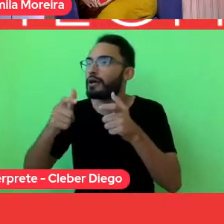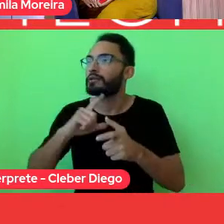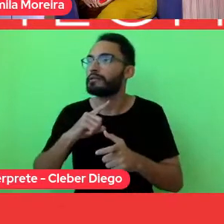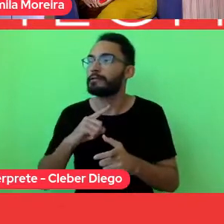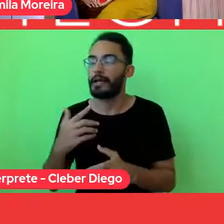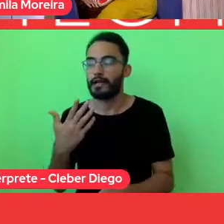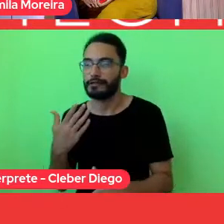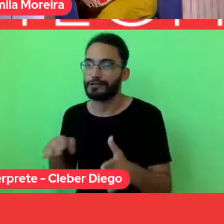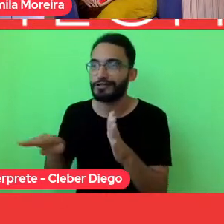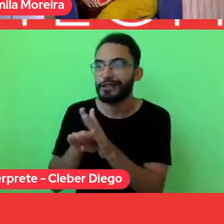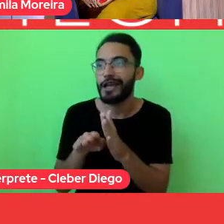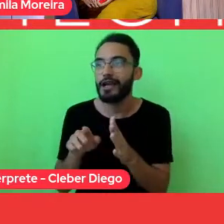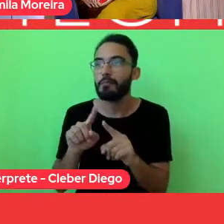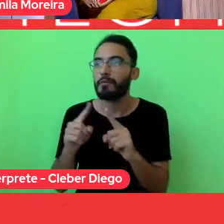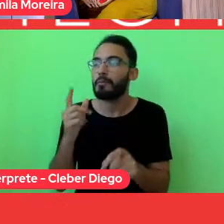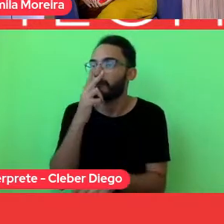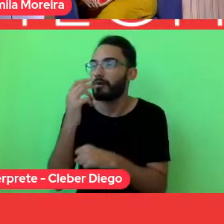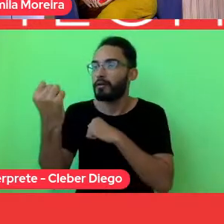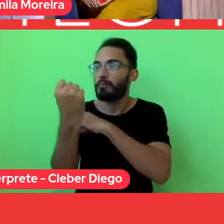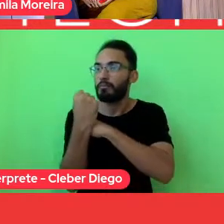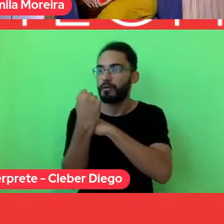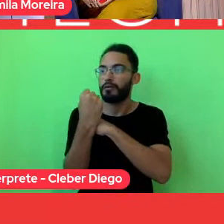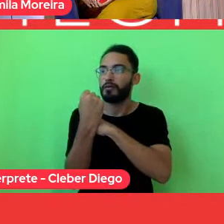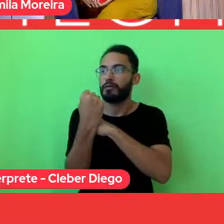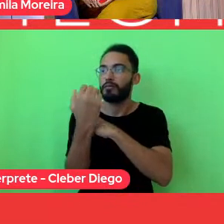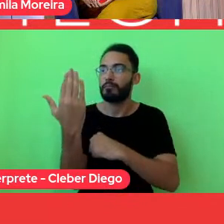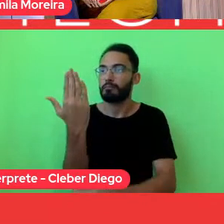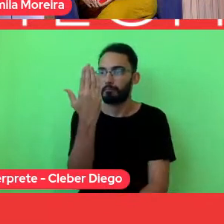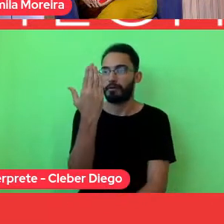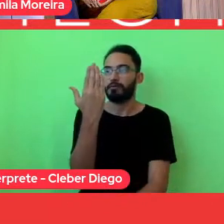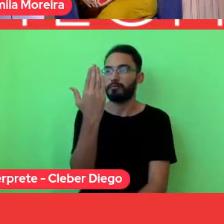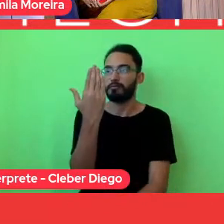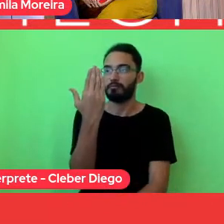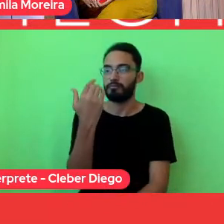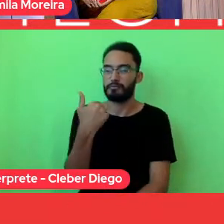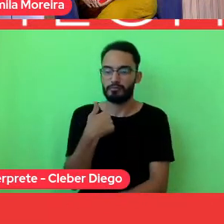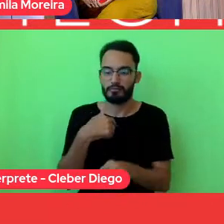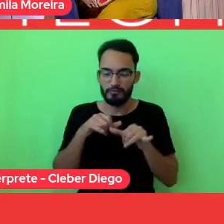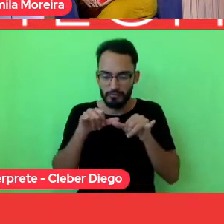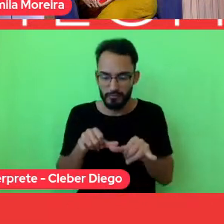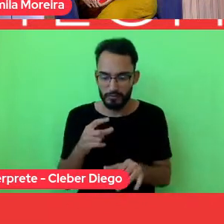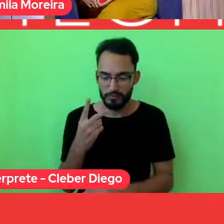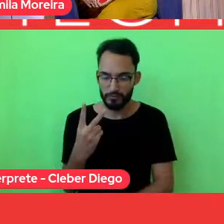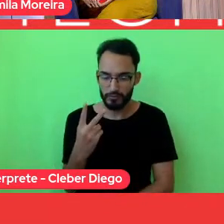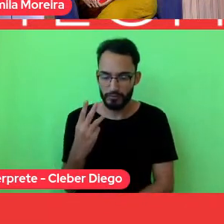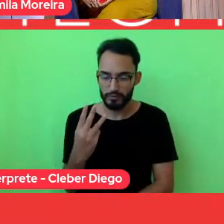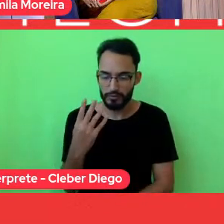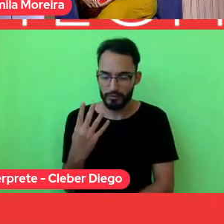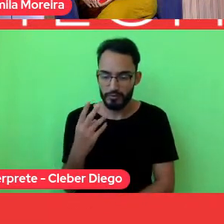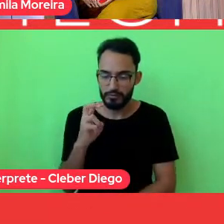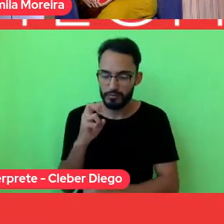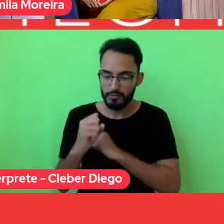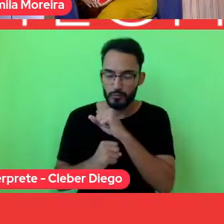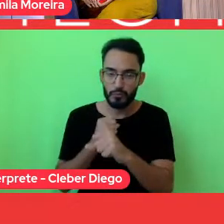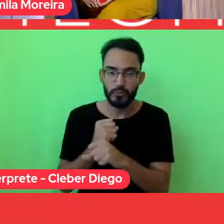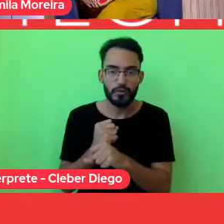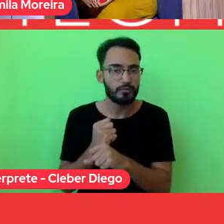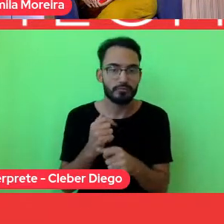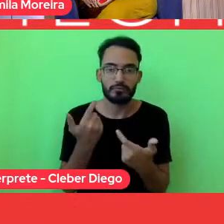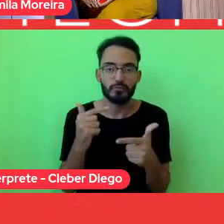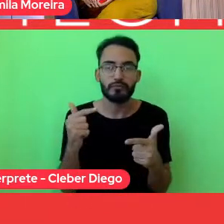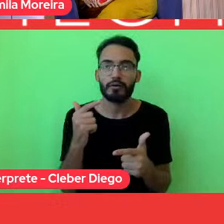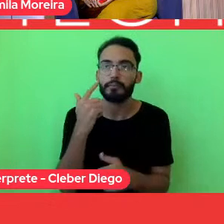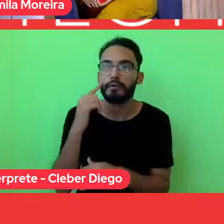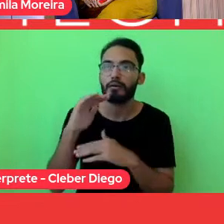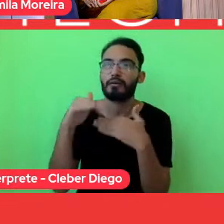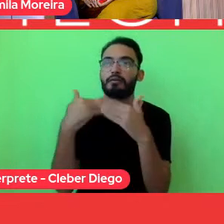chega lá e aí te estagnam, né? Tipo, ah, não, você vai ficar aqui. Aí você fica lá 2, 3, 4, 5 anos e sem nenhuma projeção, enquanto você